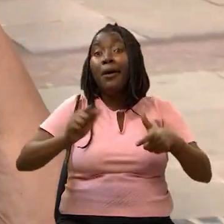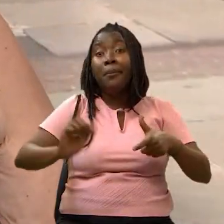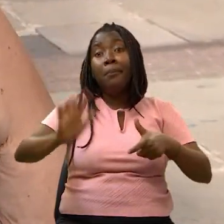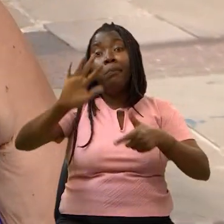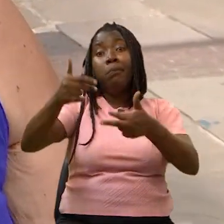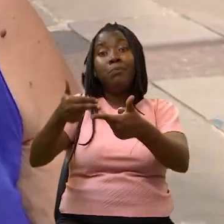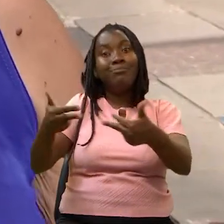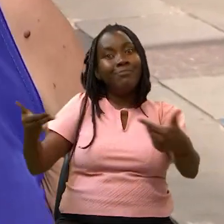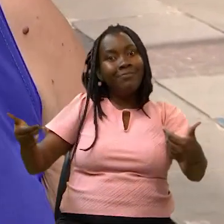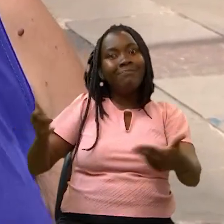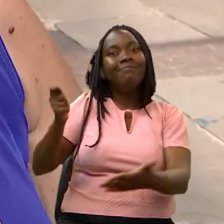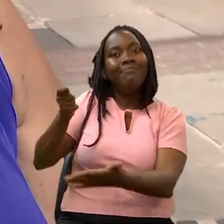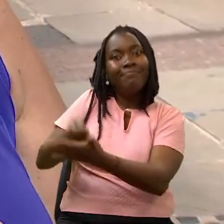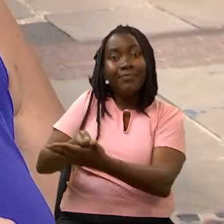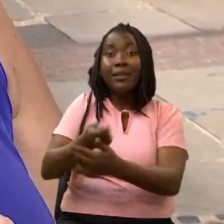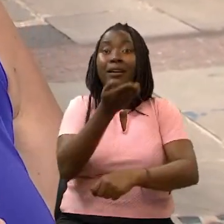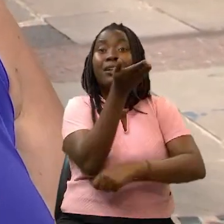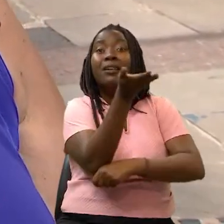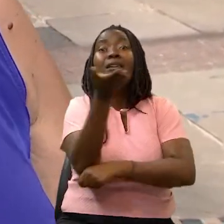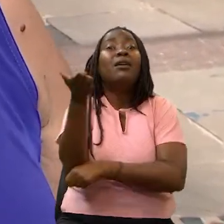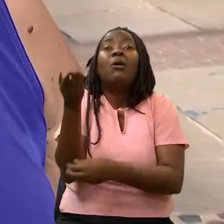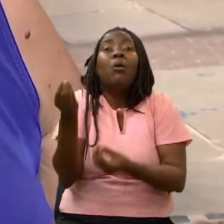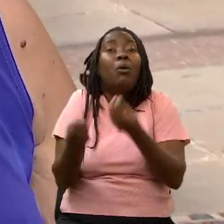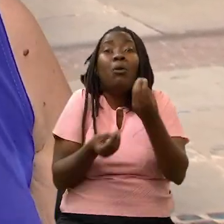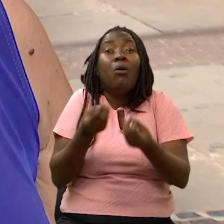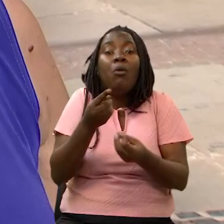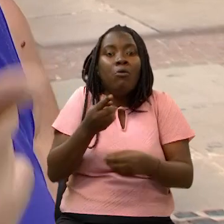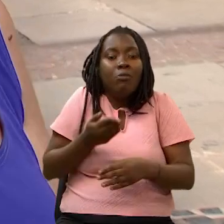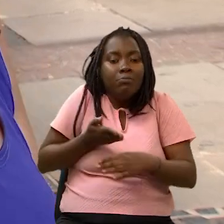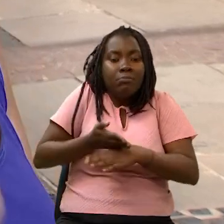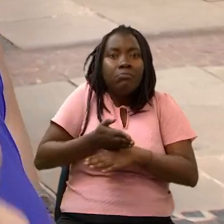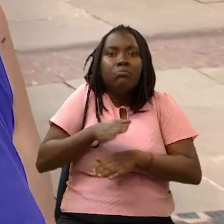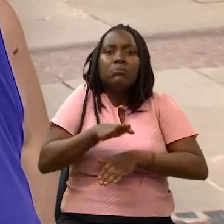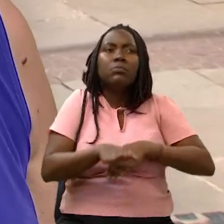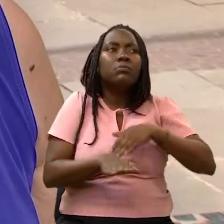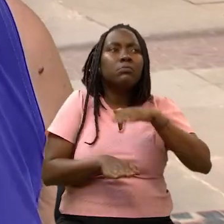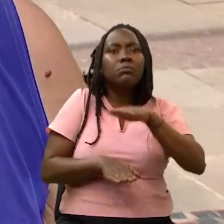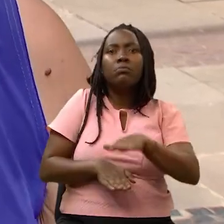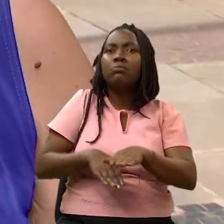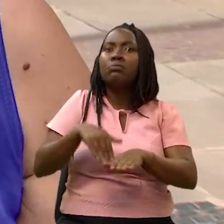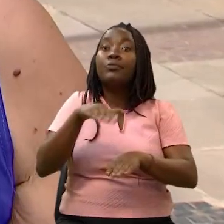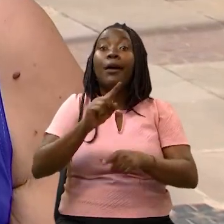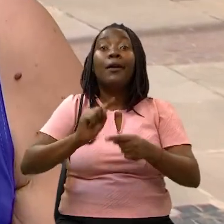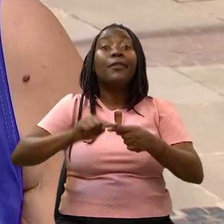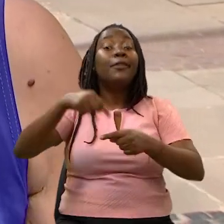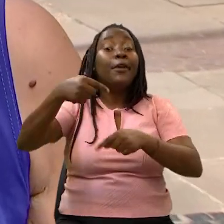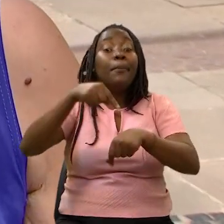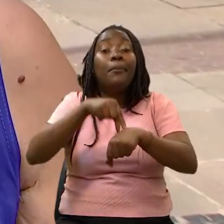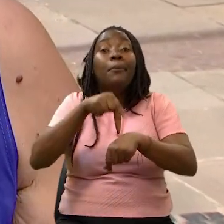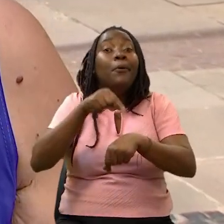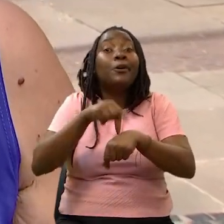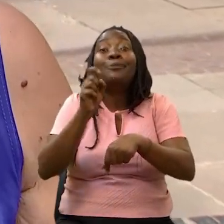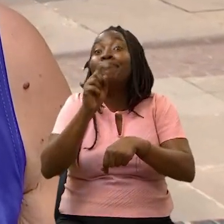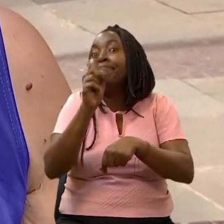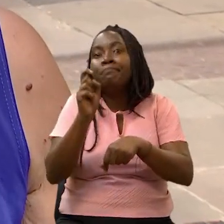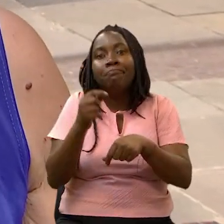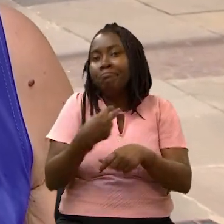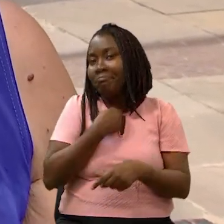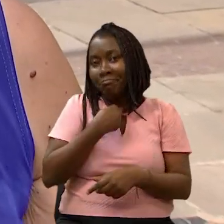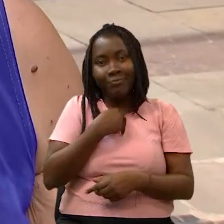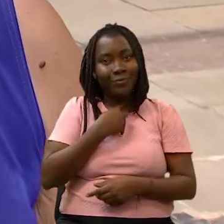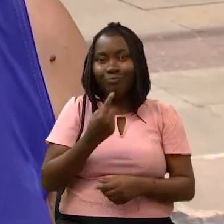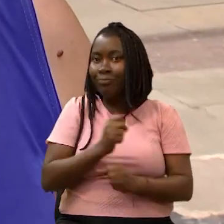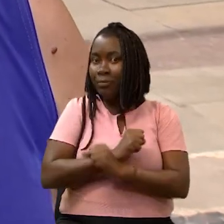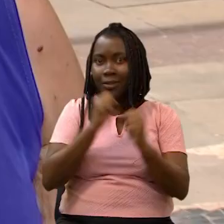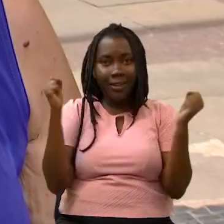coisas muito caras. Ó, moradores de rua, como é que você vai andar depois de uma certa hora aqui? Você não pode,